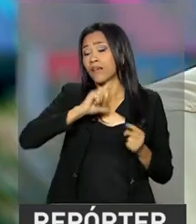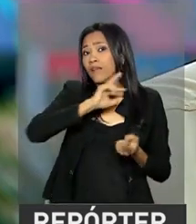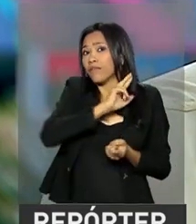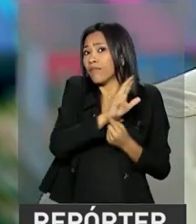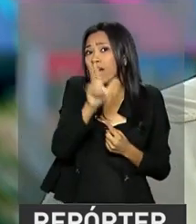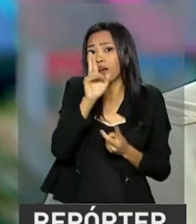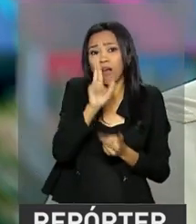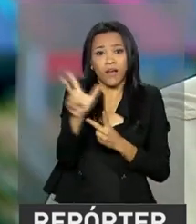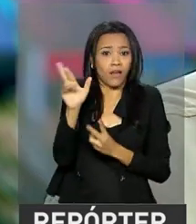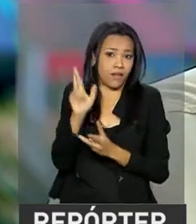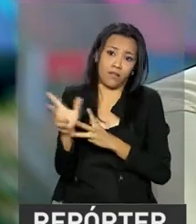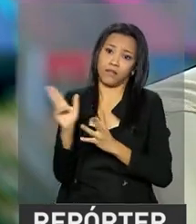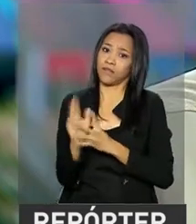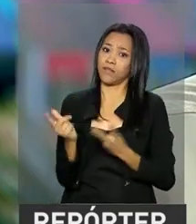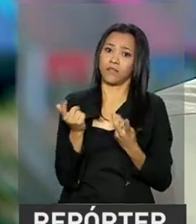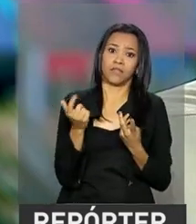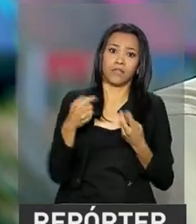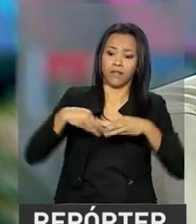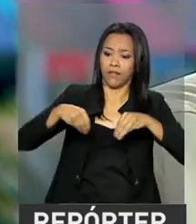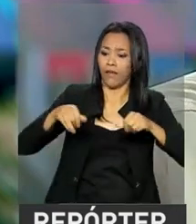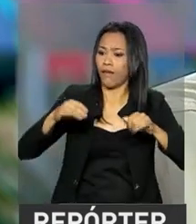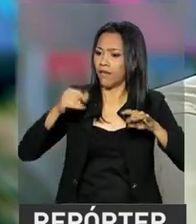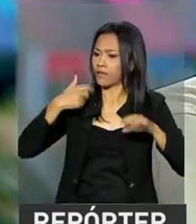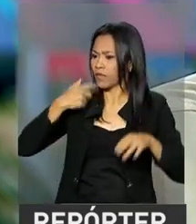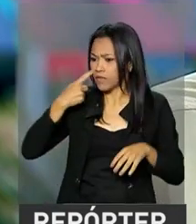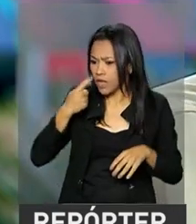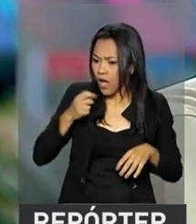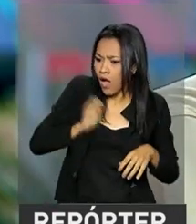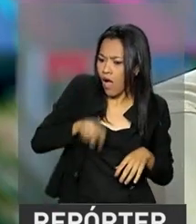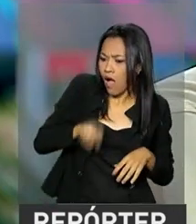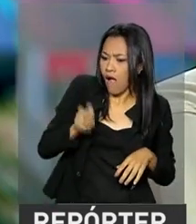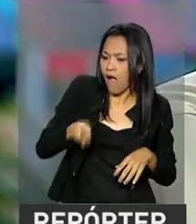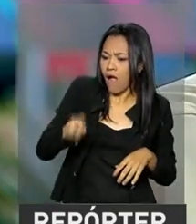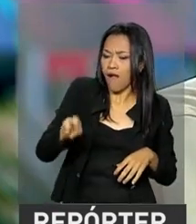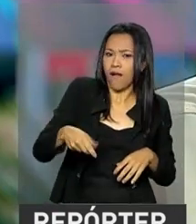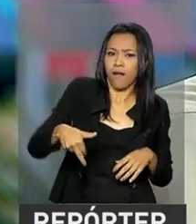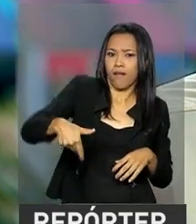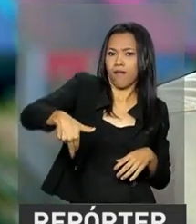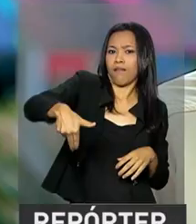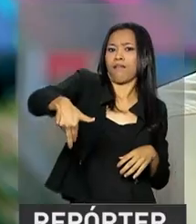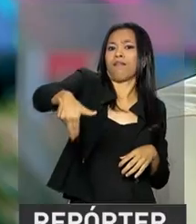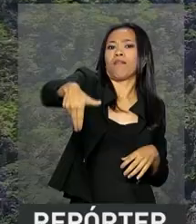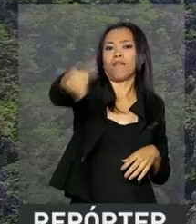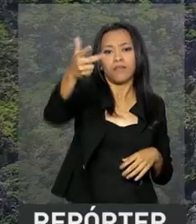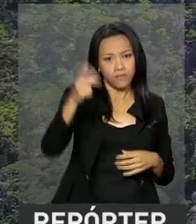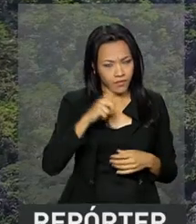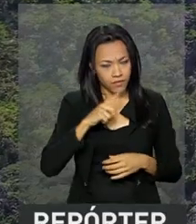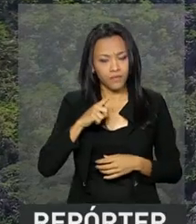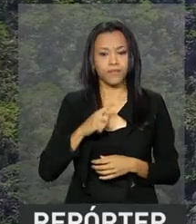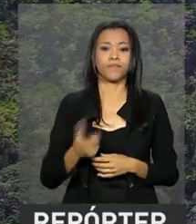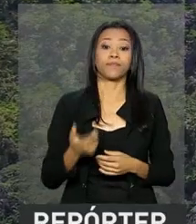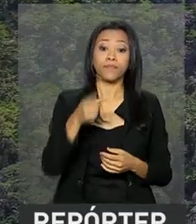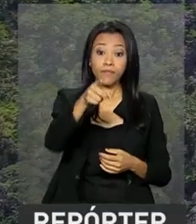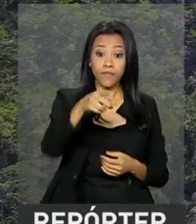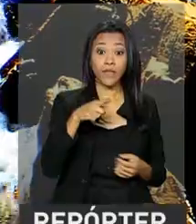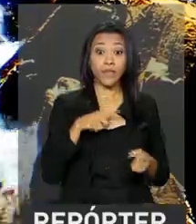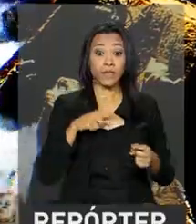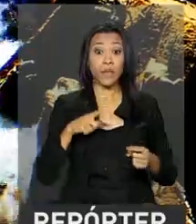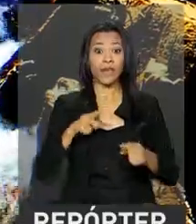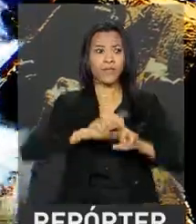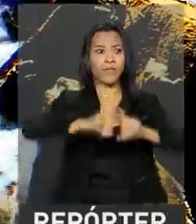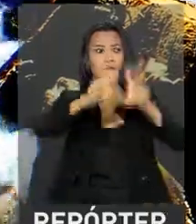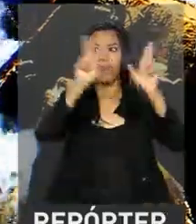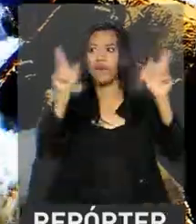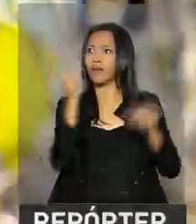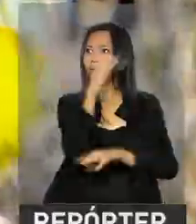vastidão de terras para as trilhas e caminhadas, os trekens de longa duração. E a variedade de paisagens